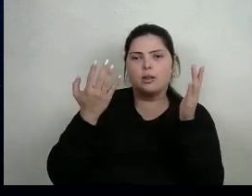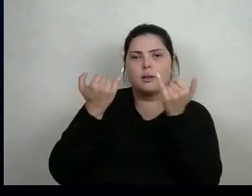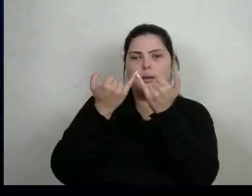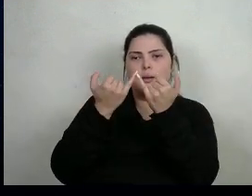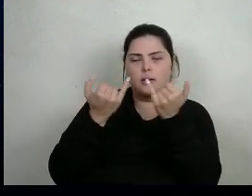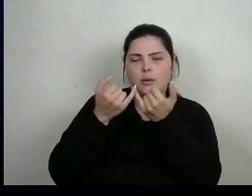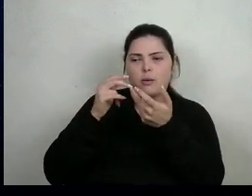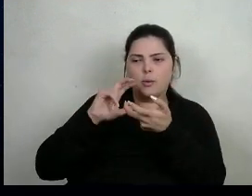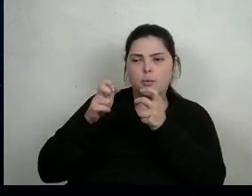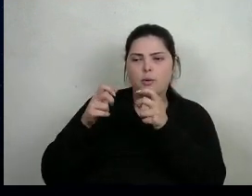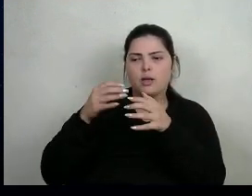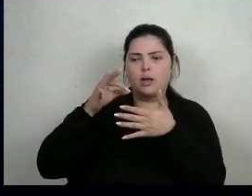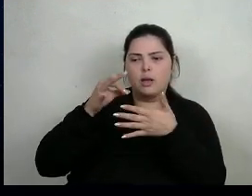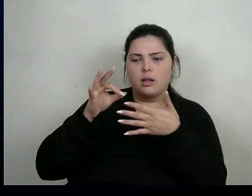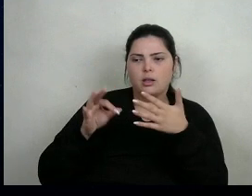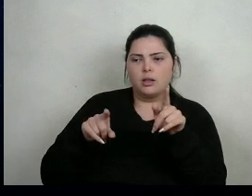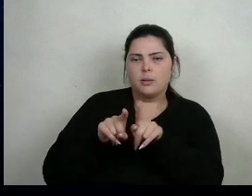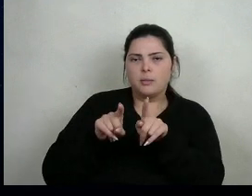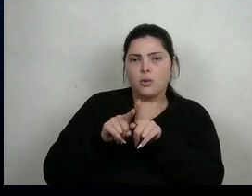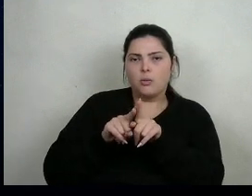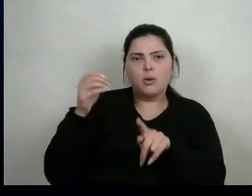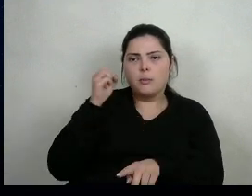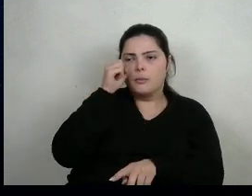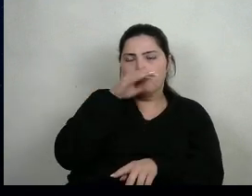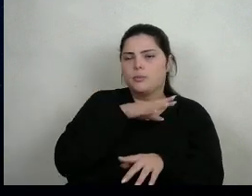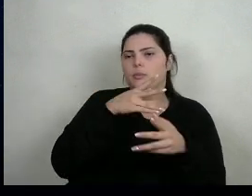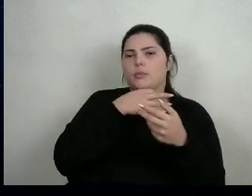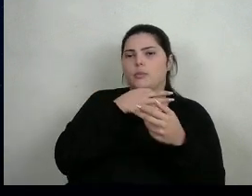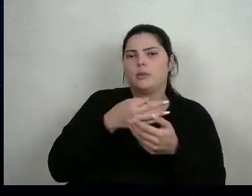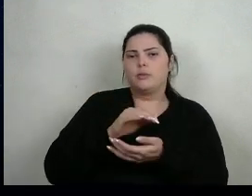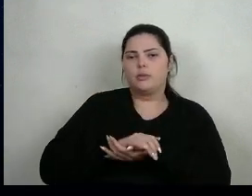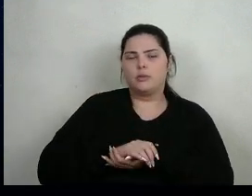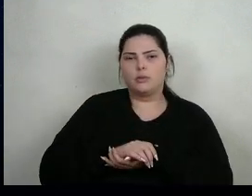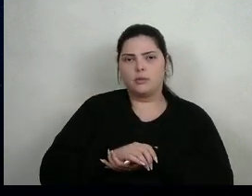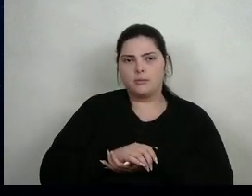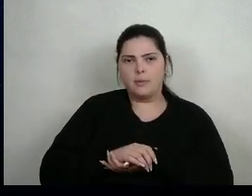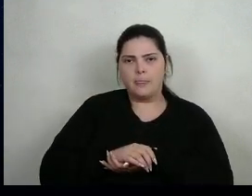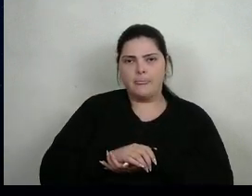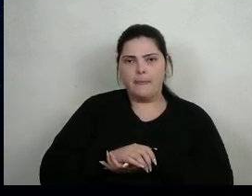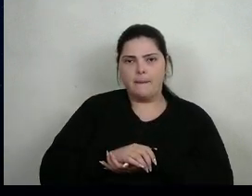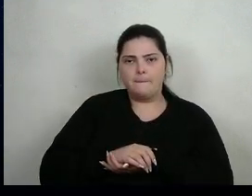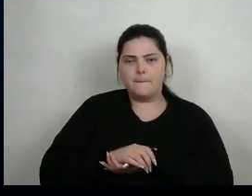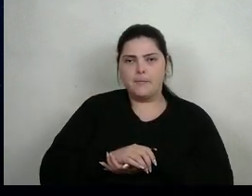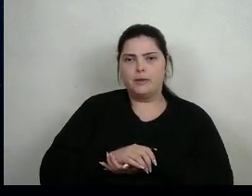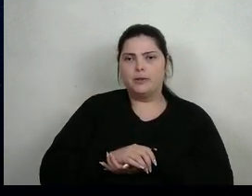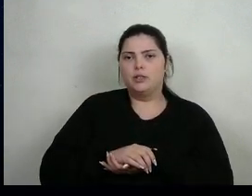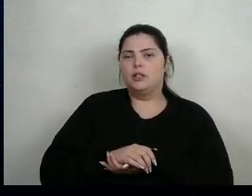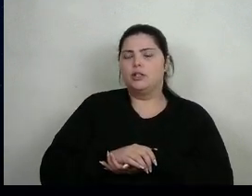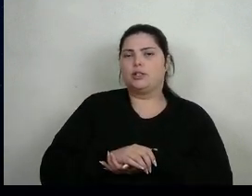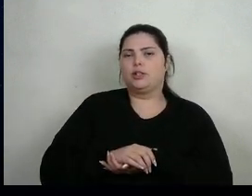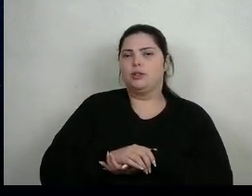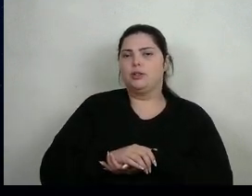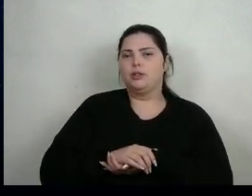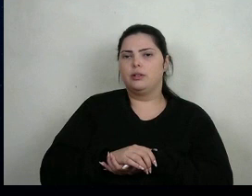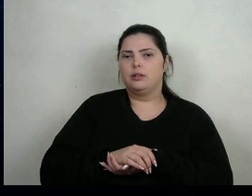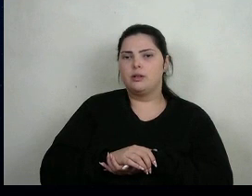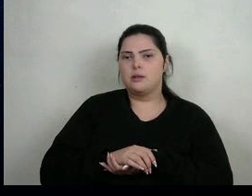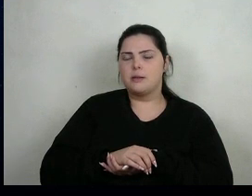ou qualquer absurdo desses por aí vocês já sabem minha opinião a respeito disso né